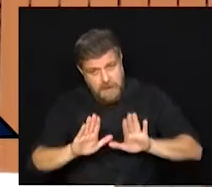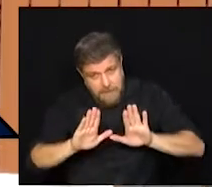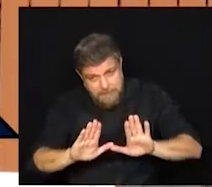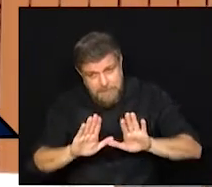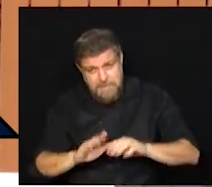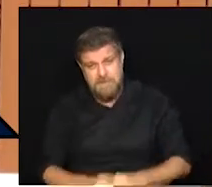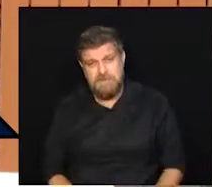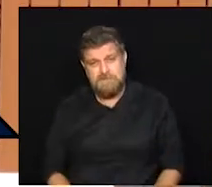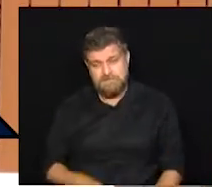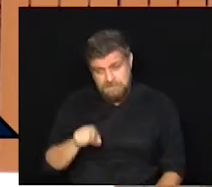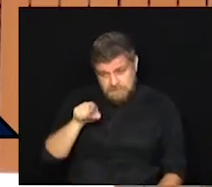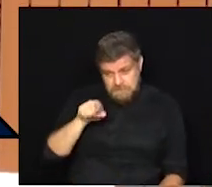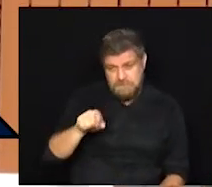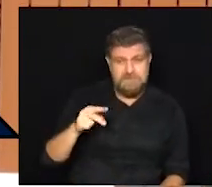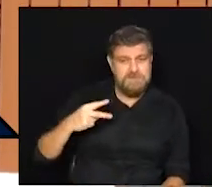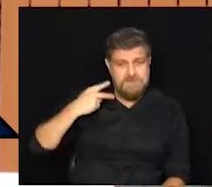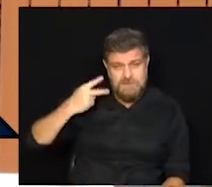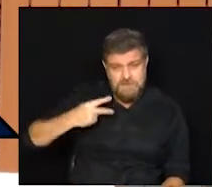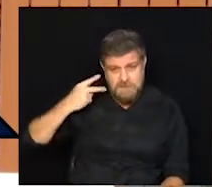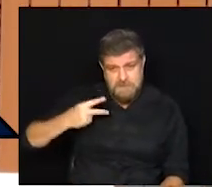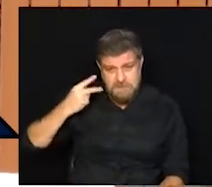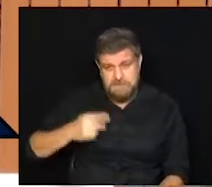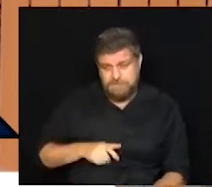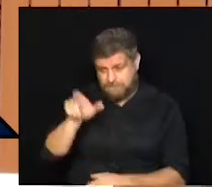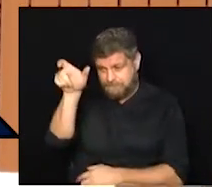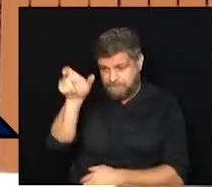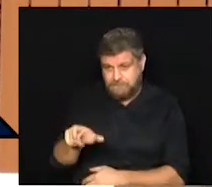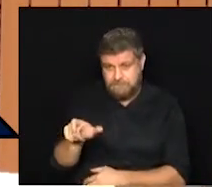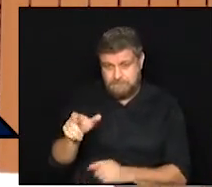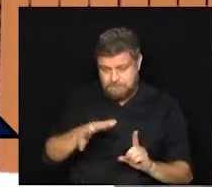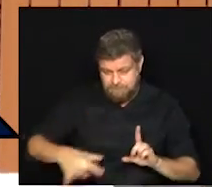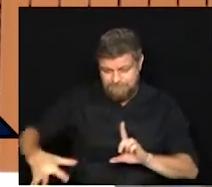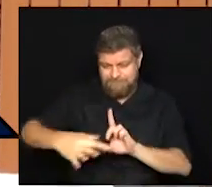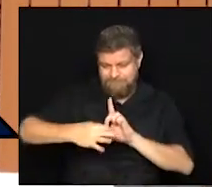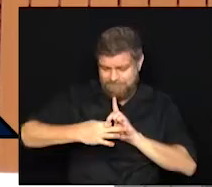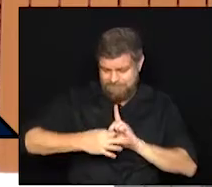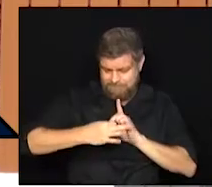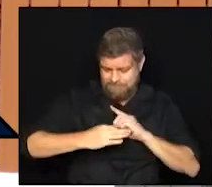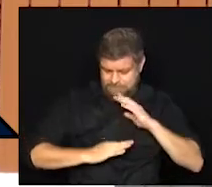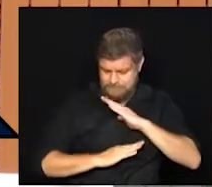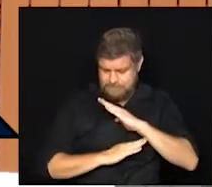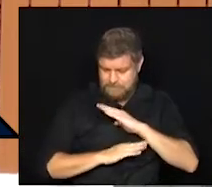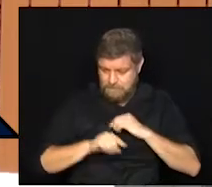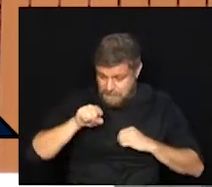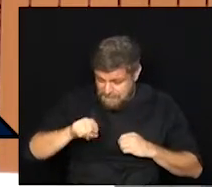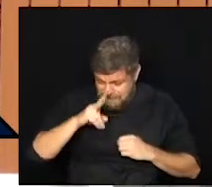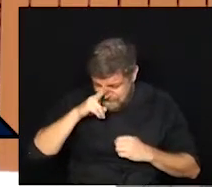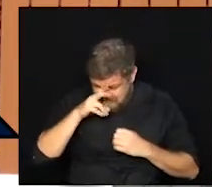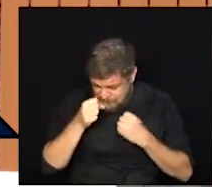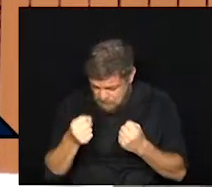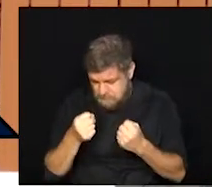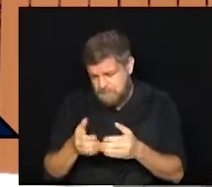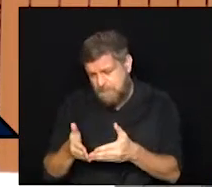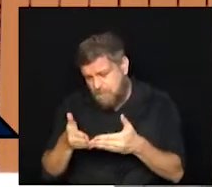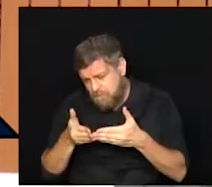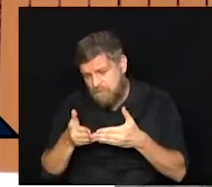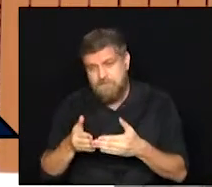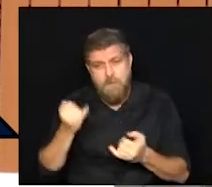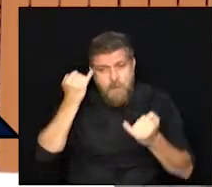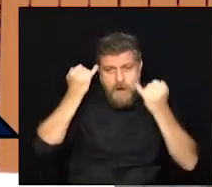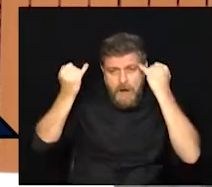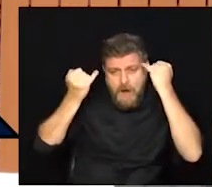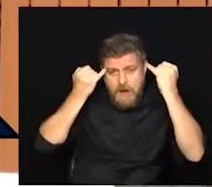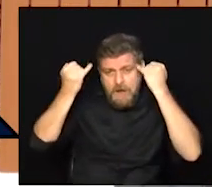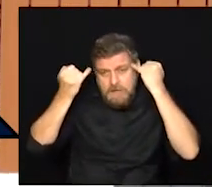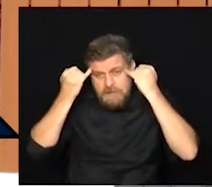é um vereador, você é uma pessoa que está aqui com nós nessa casa e nós vamos contar com a sua força, com as suas ideias, para